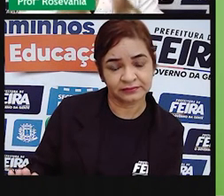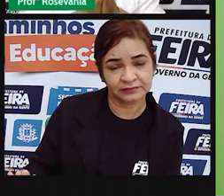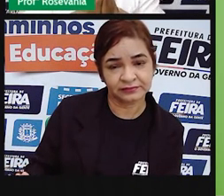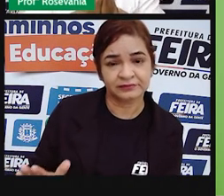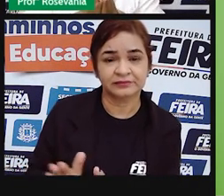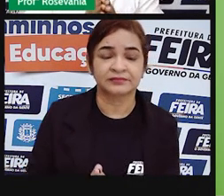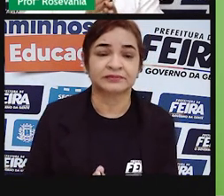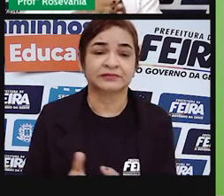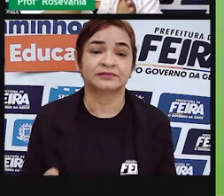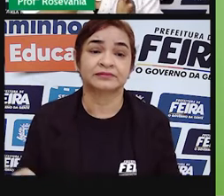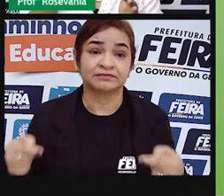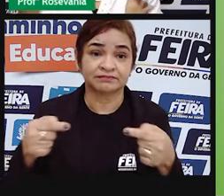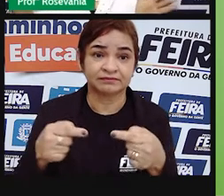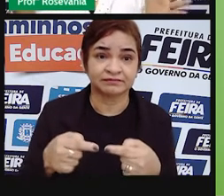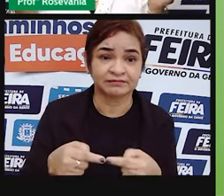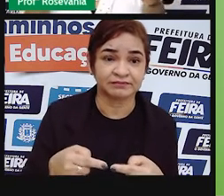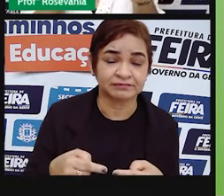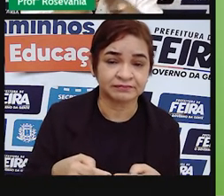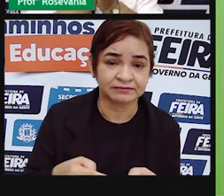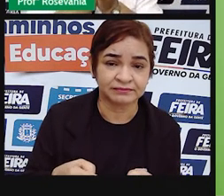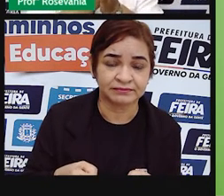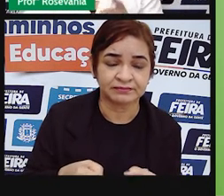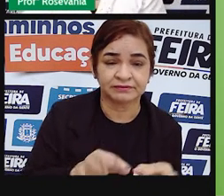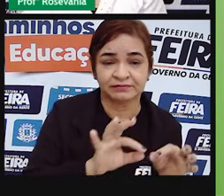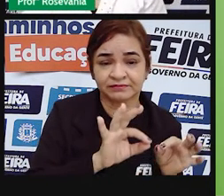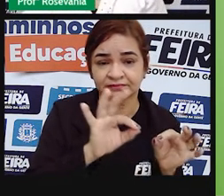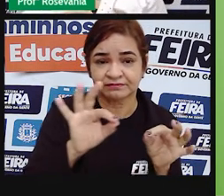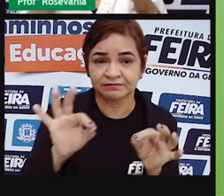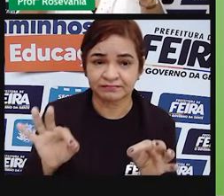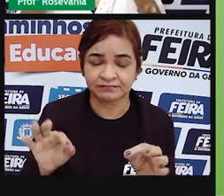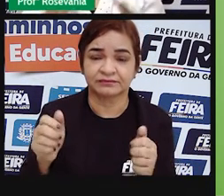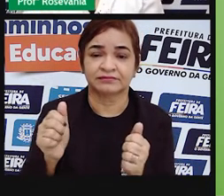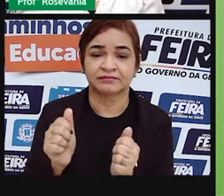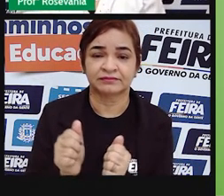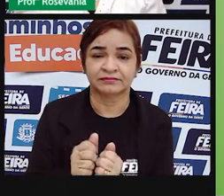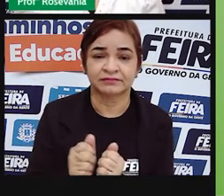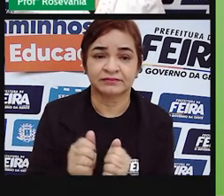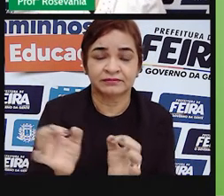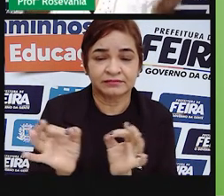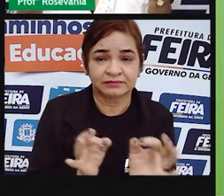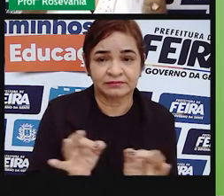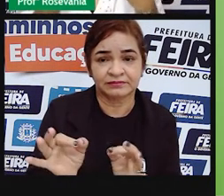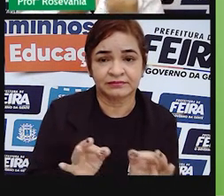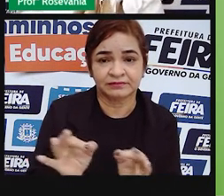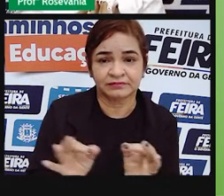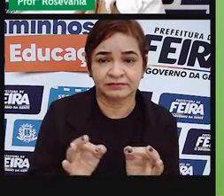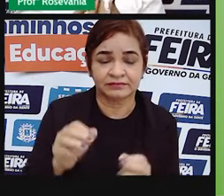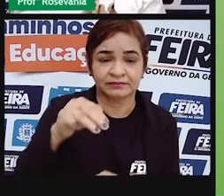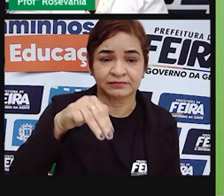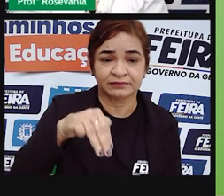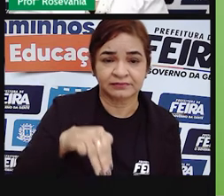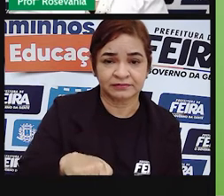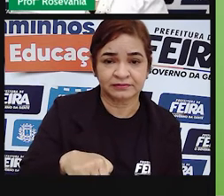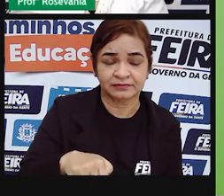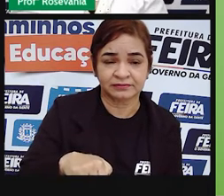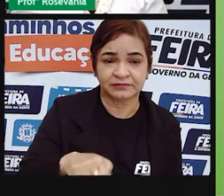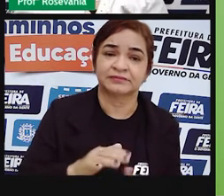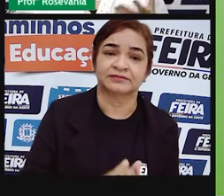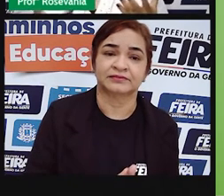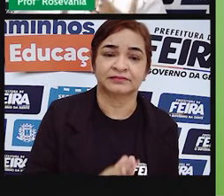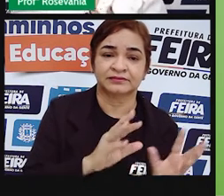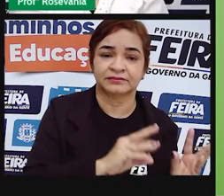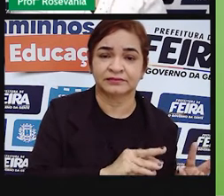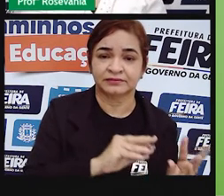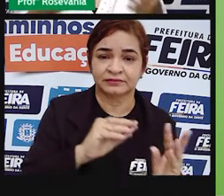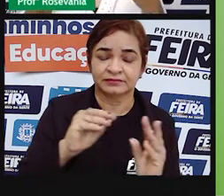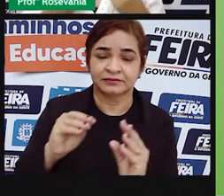ocorrem ligadinhos, né? Tem uma linha entre eles que ligam eles. Então, o processo de imigração é a chegada, né, em